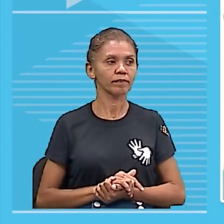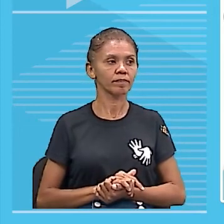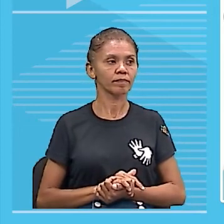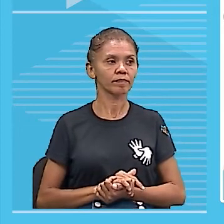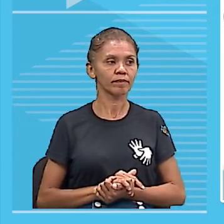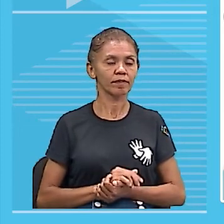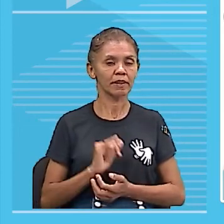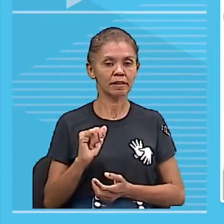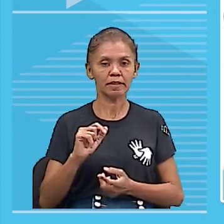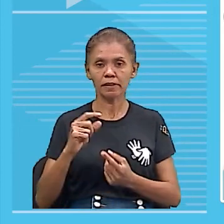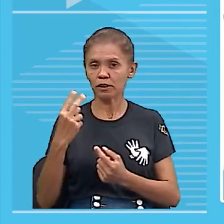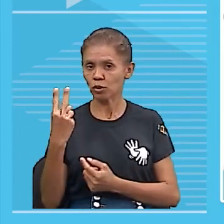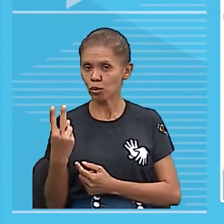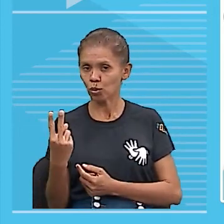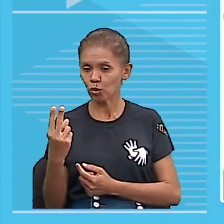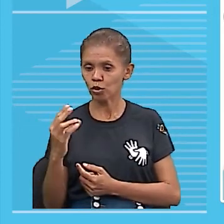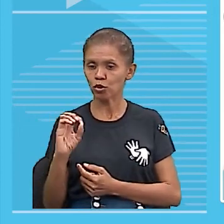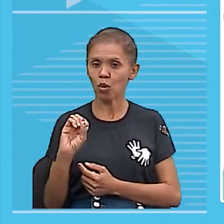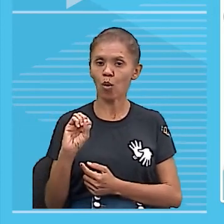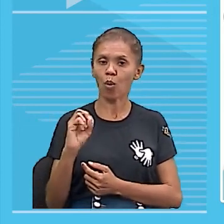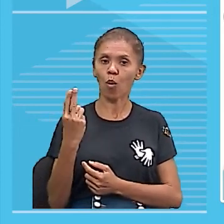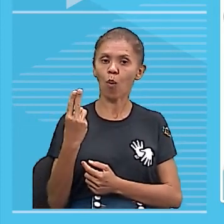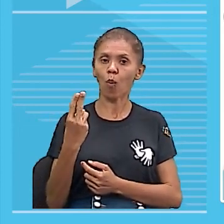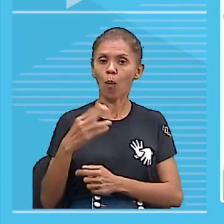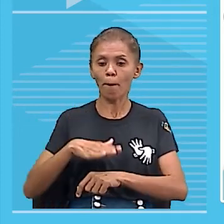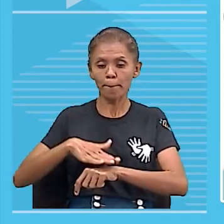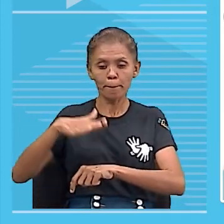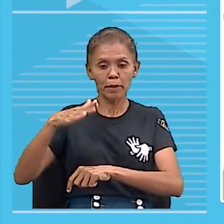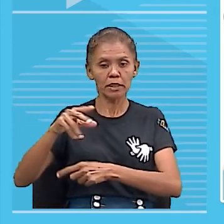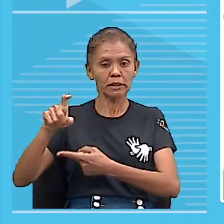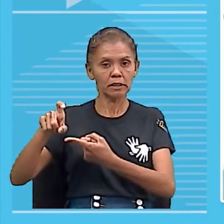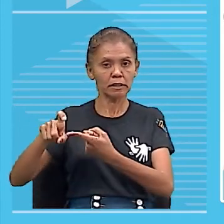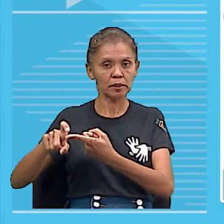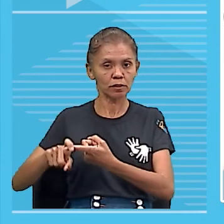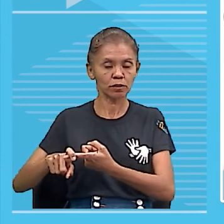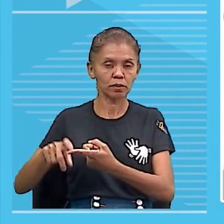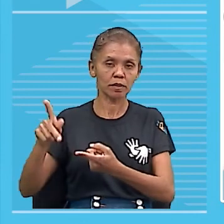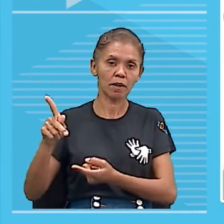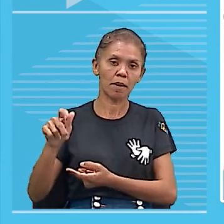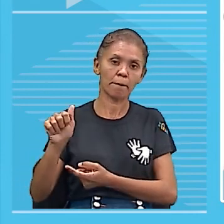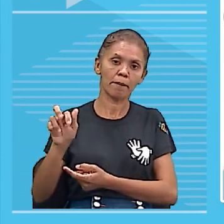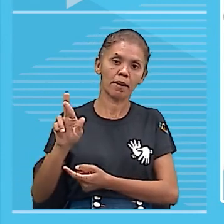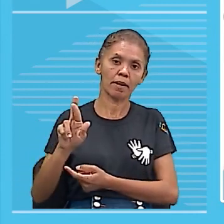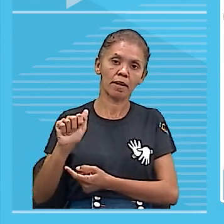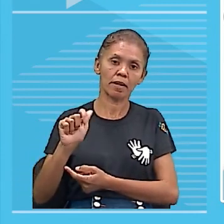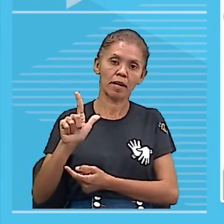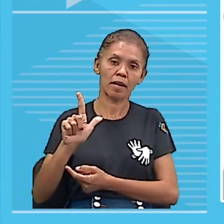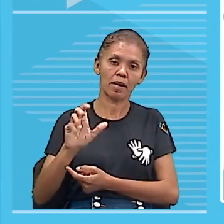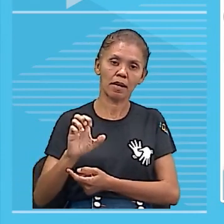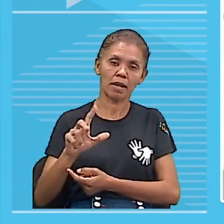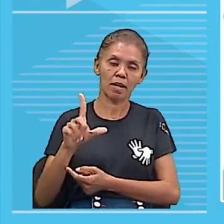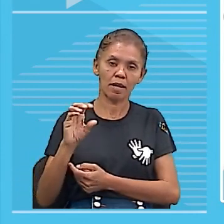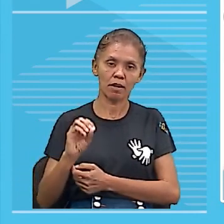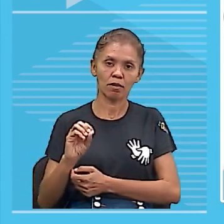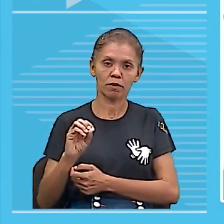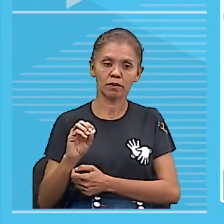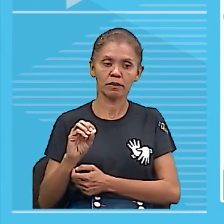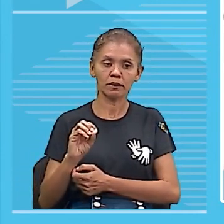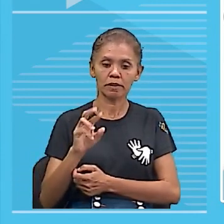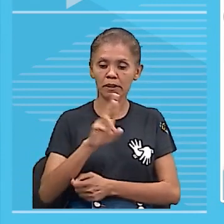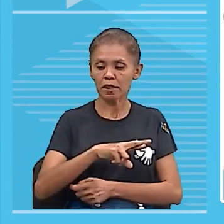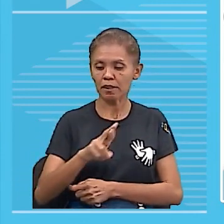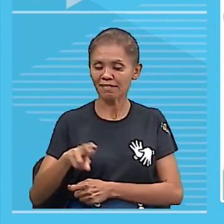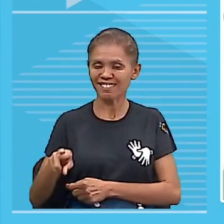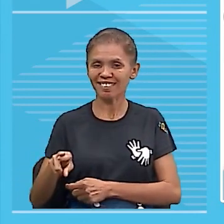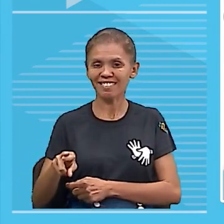dois ou mais resistores em paralelo bom e todos eles têm a mesma resistência